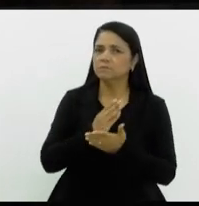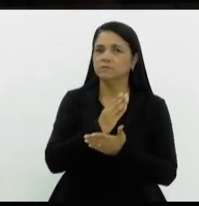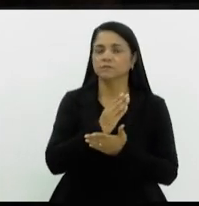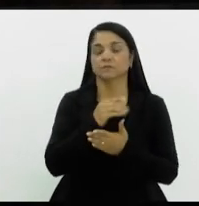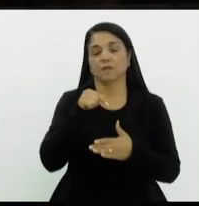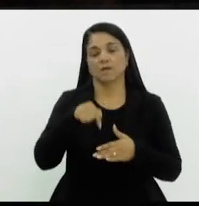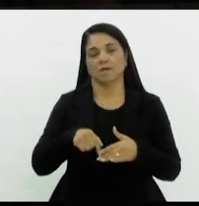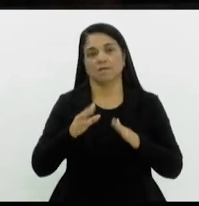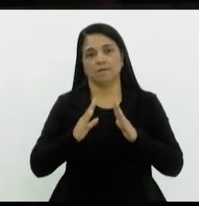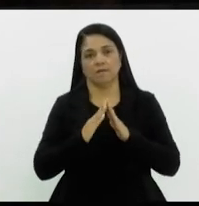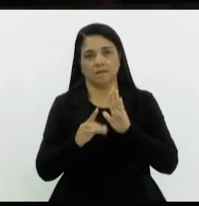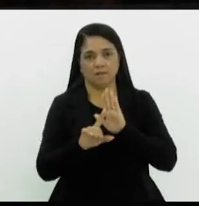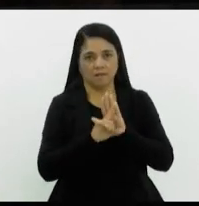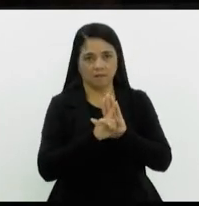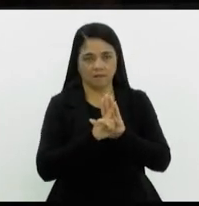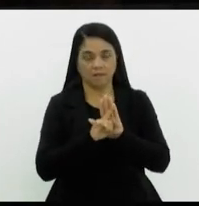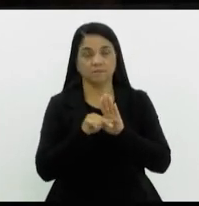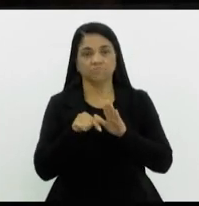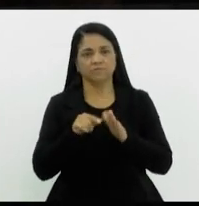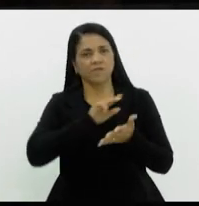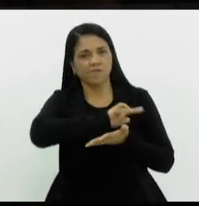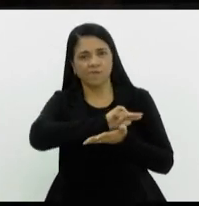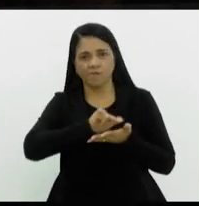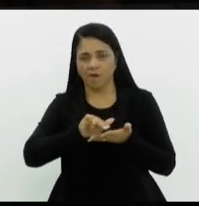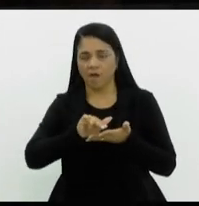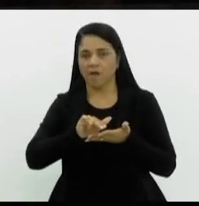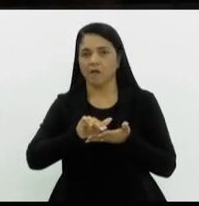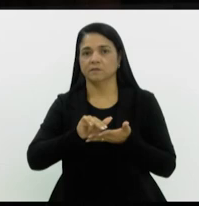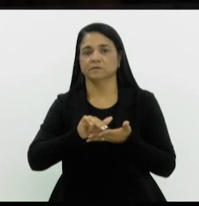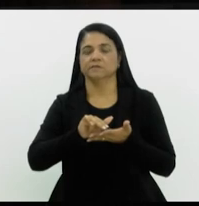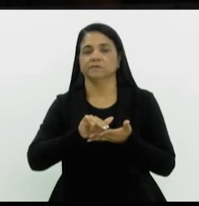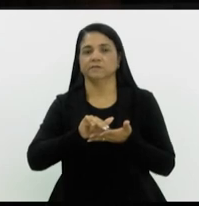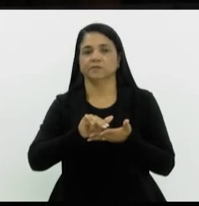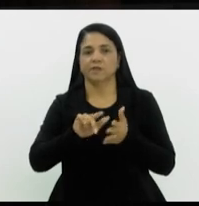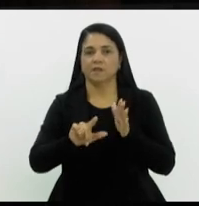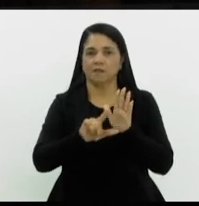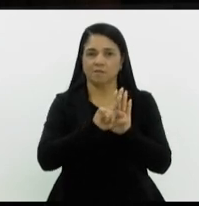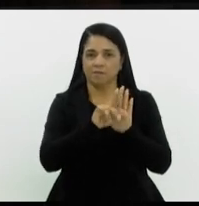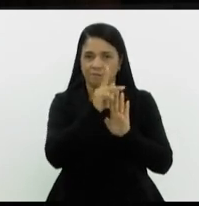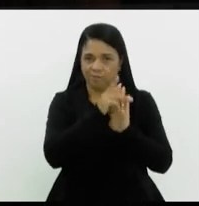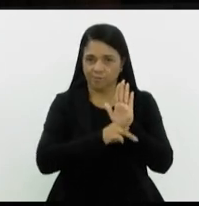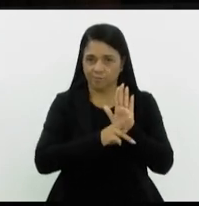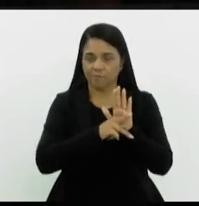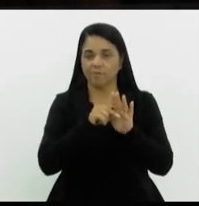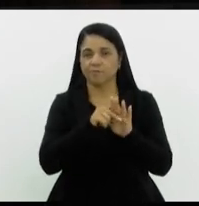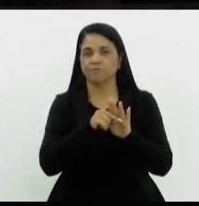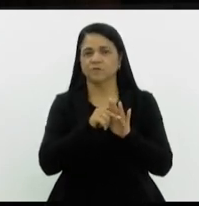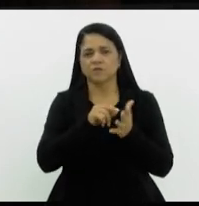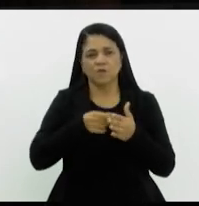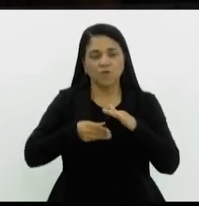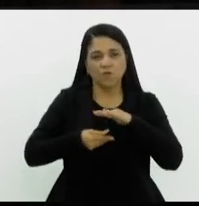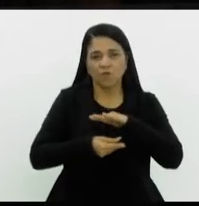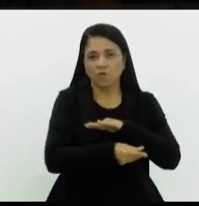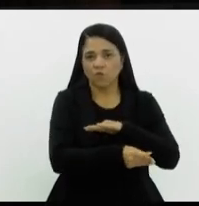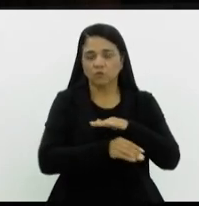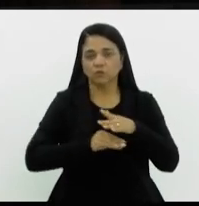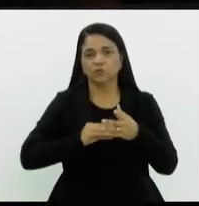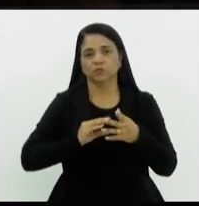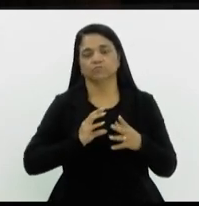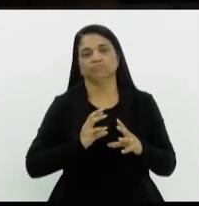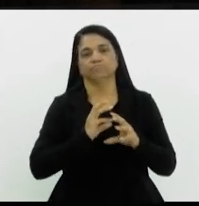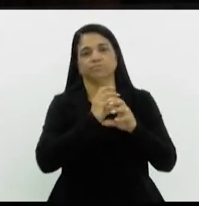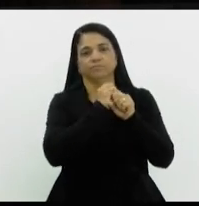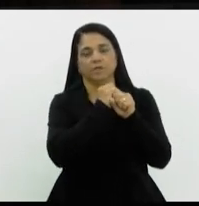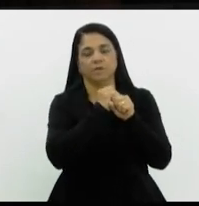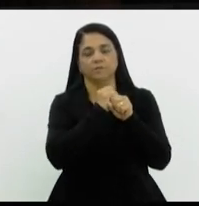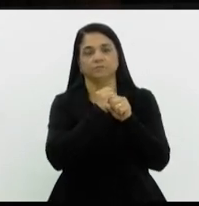nesta casa diversas medidas sobre os mais diversos fundos contábeis do